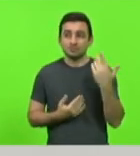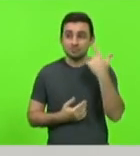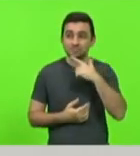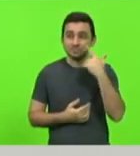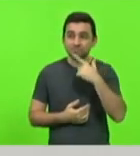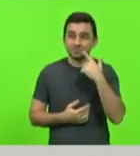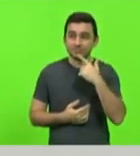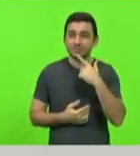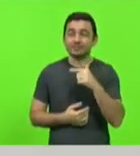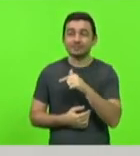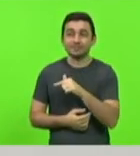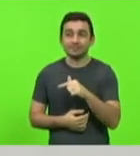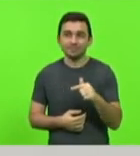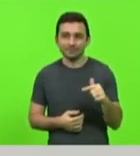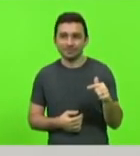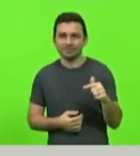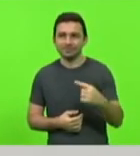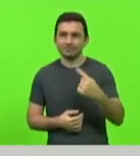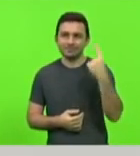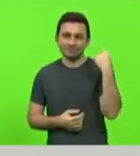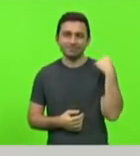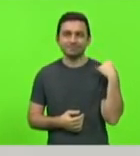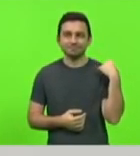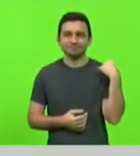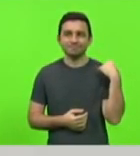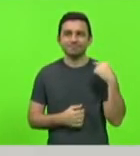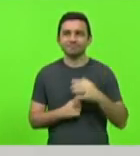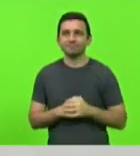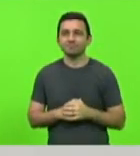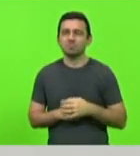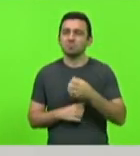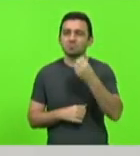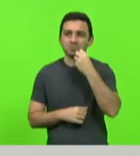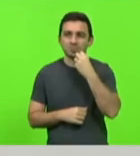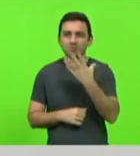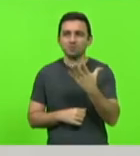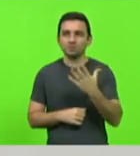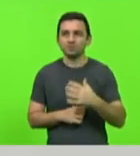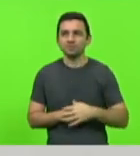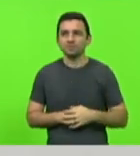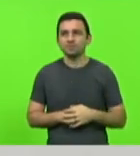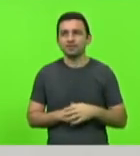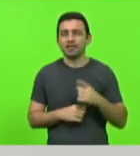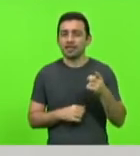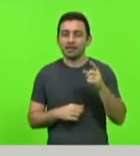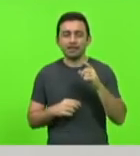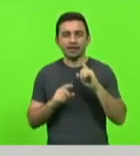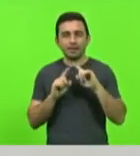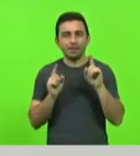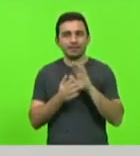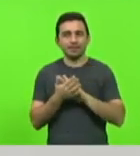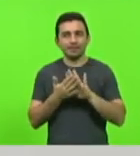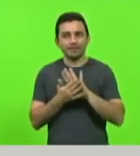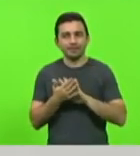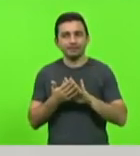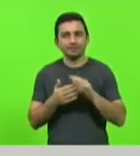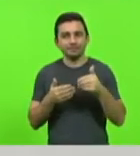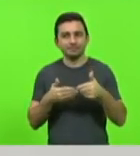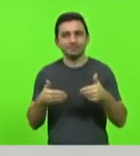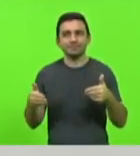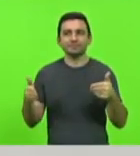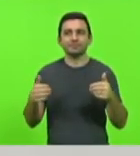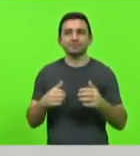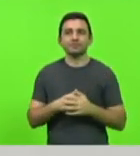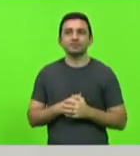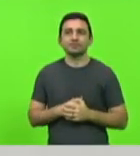bastante na semana que passou. Barbaridade. O homem não pode reclamar algum tempo, né?